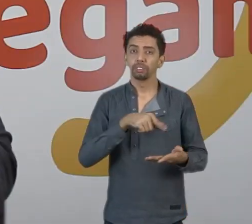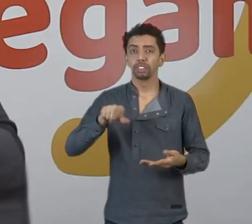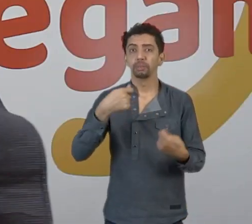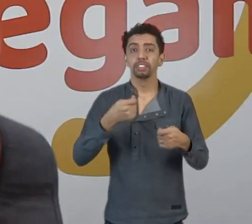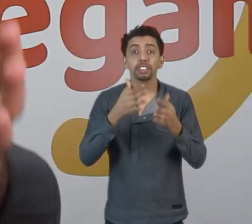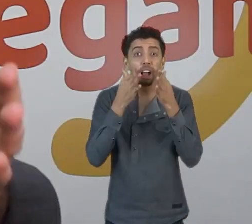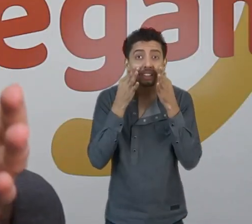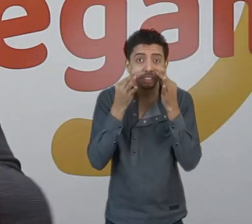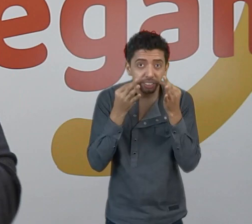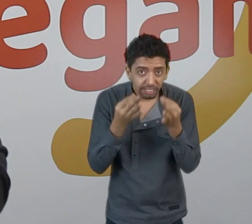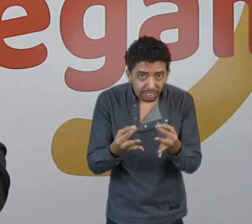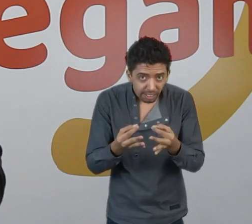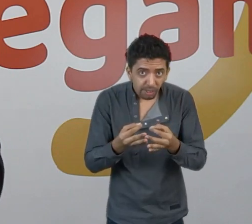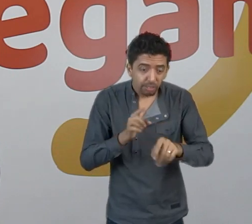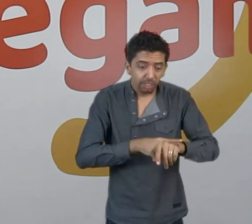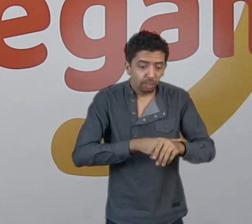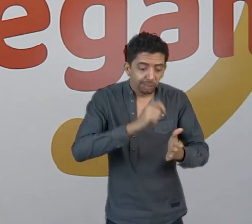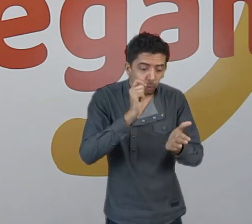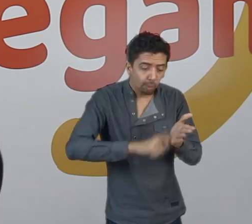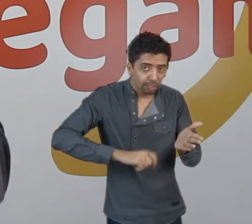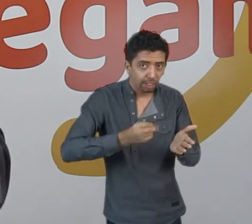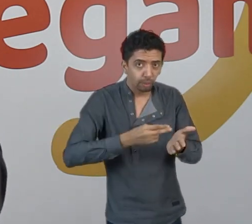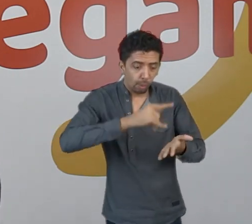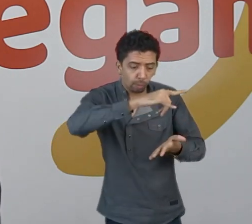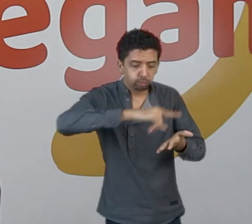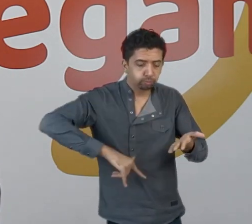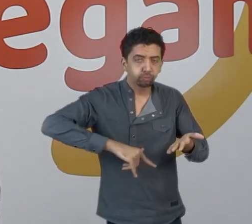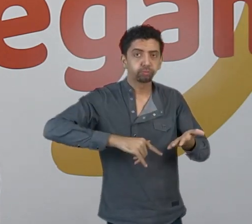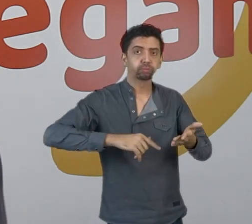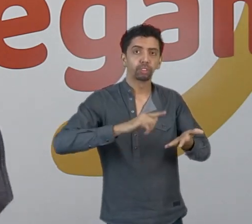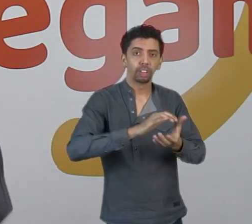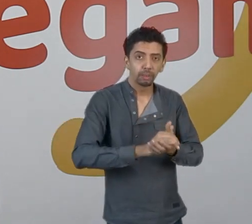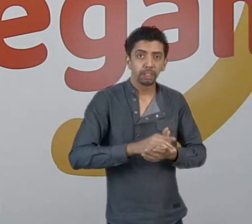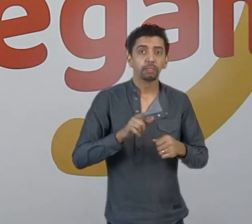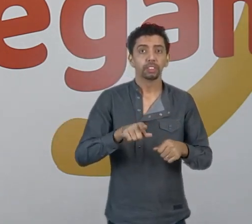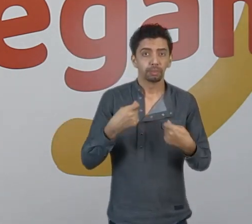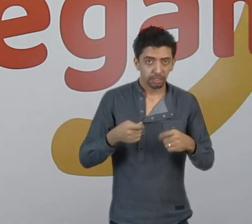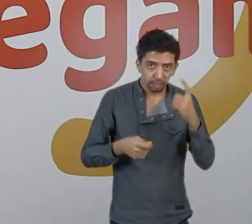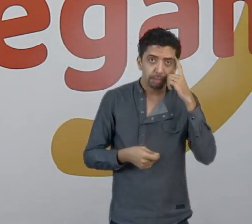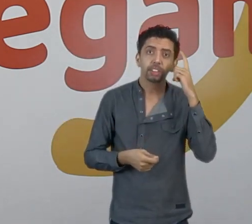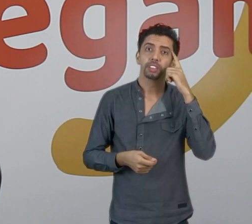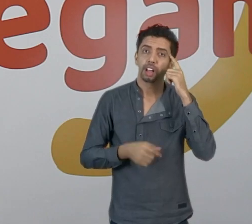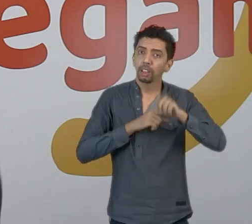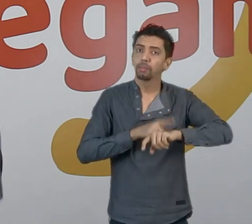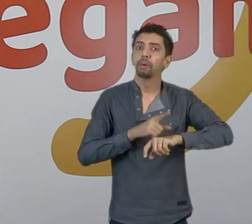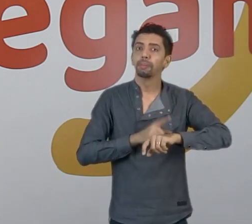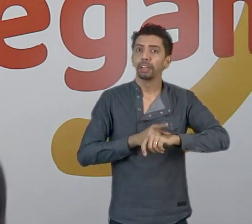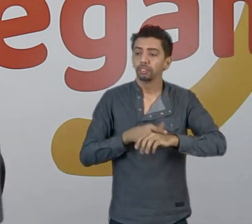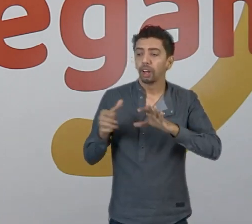simples muita atenção nessa hora da União você precisa separar a razão da emoção